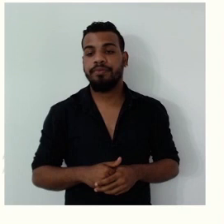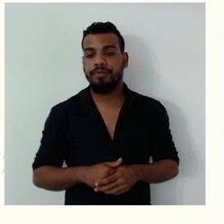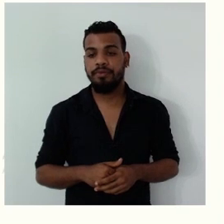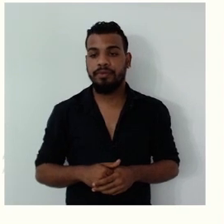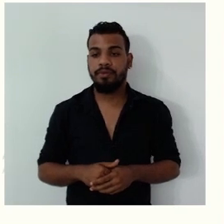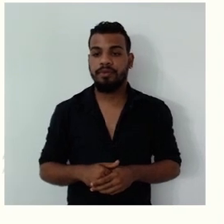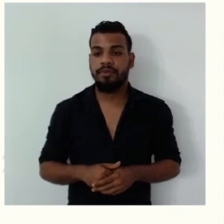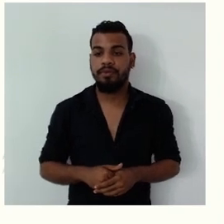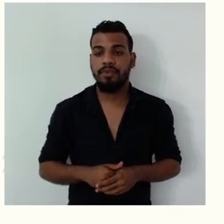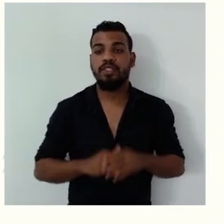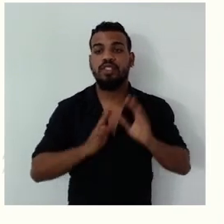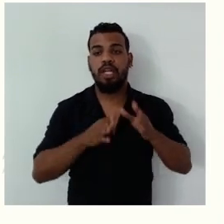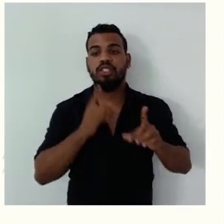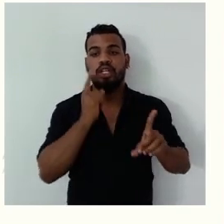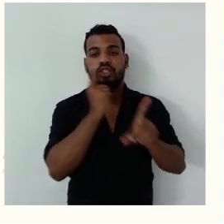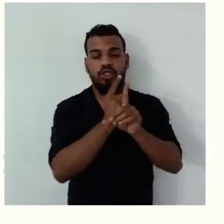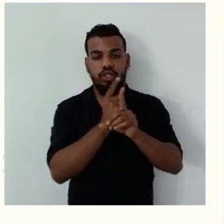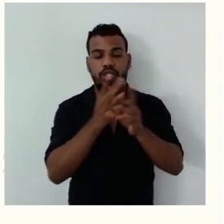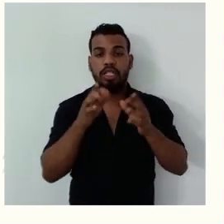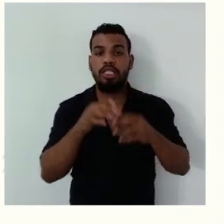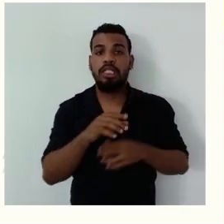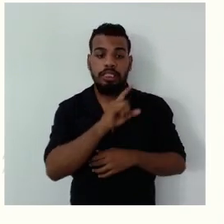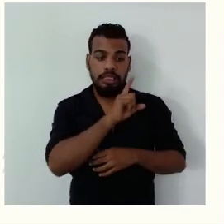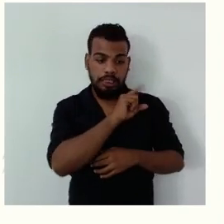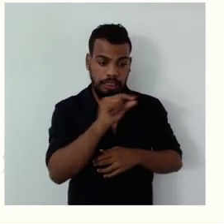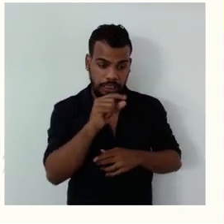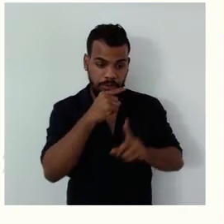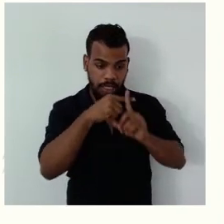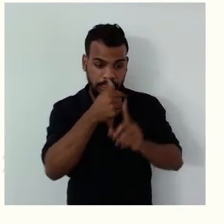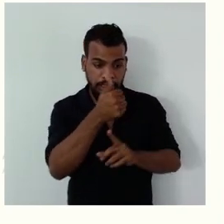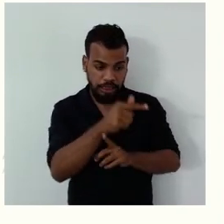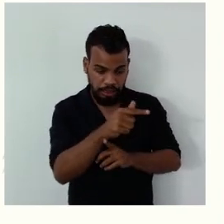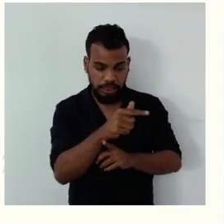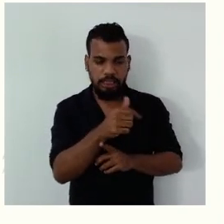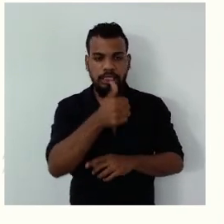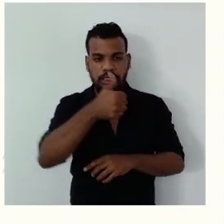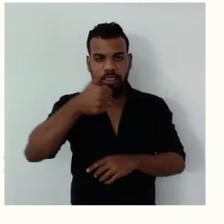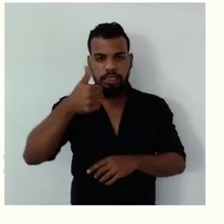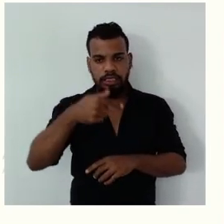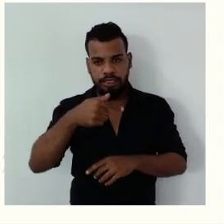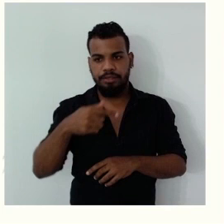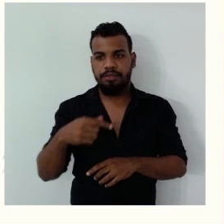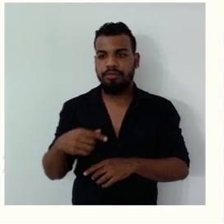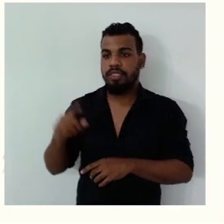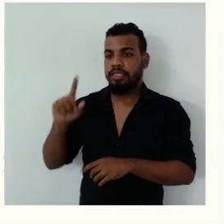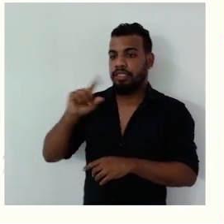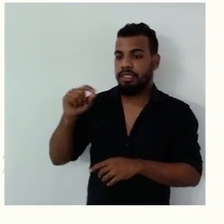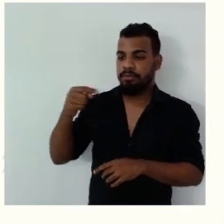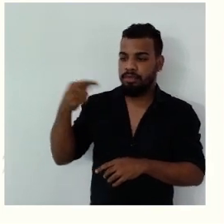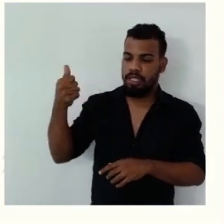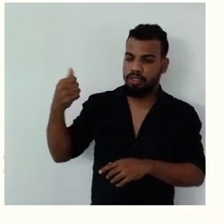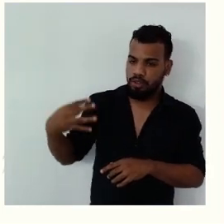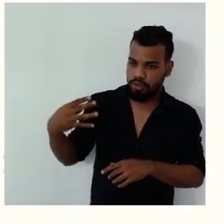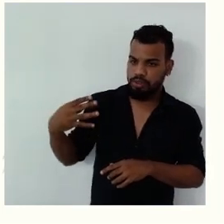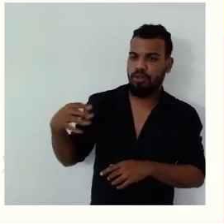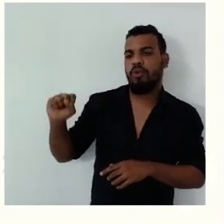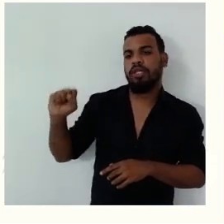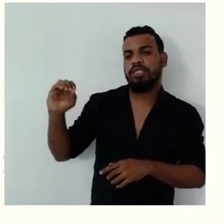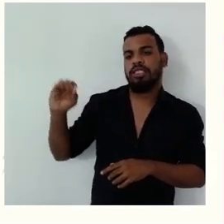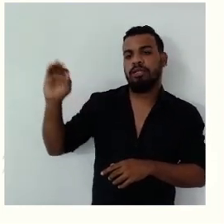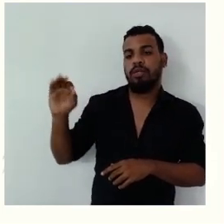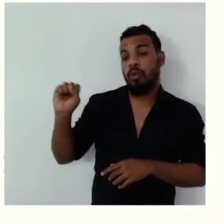encontra o valor com o aumento. Então, 100 mais 17, 117. 100 menos 14,